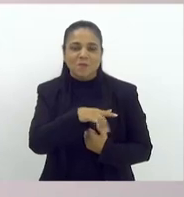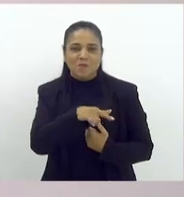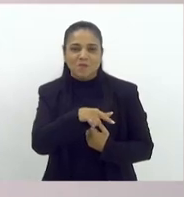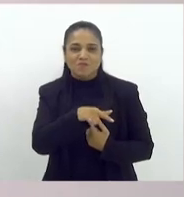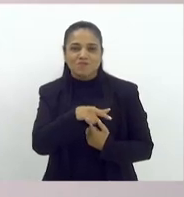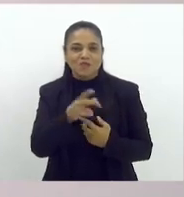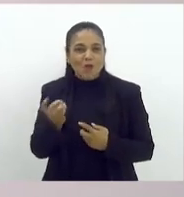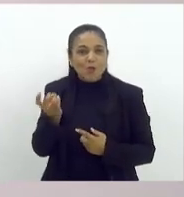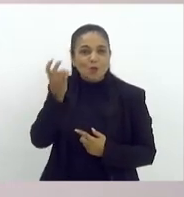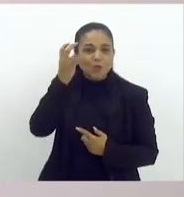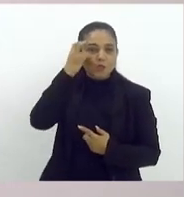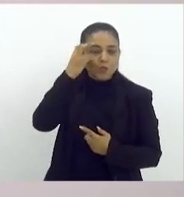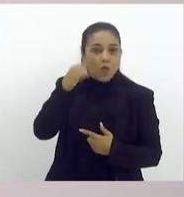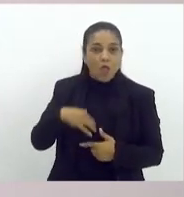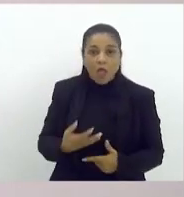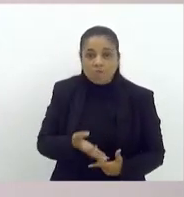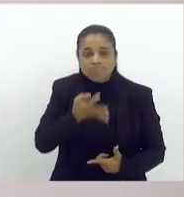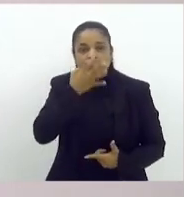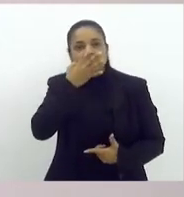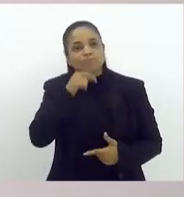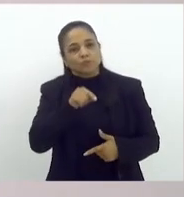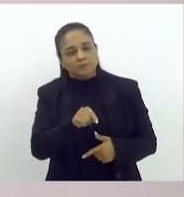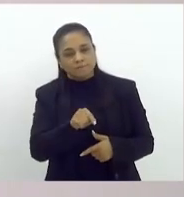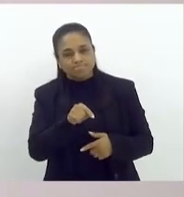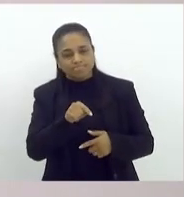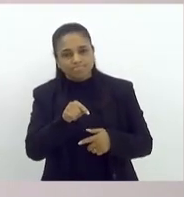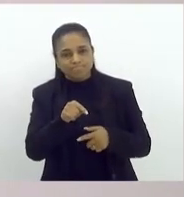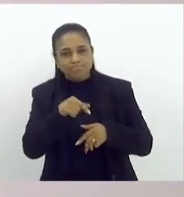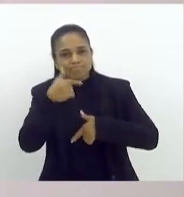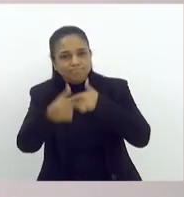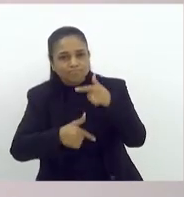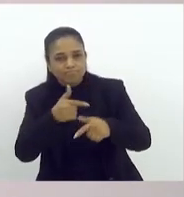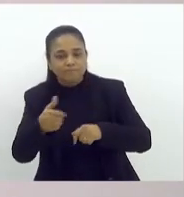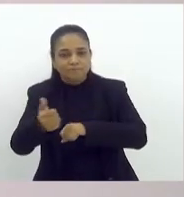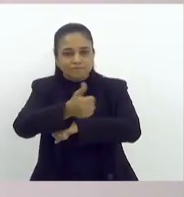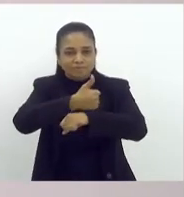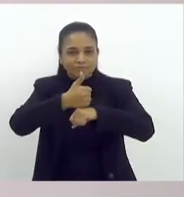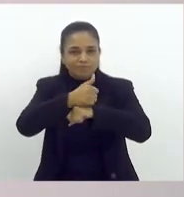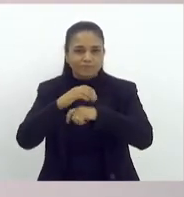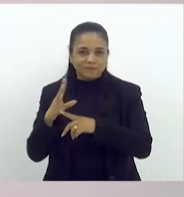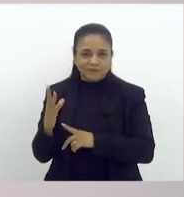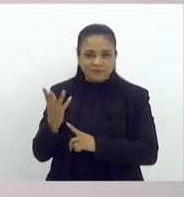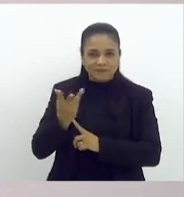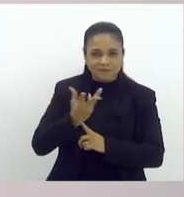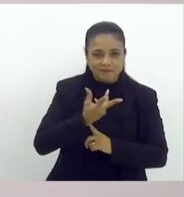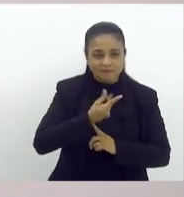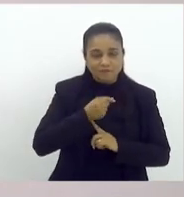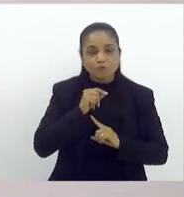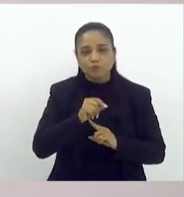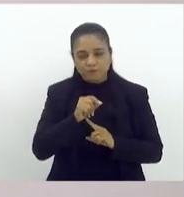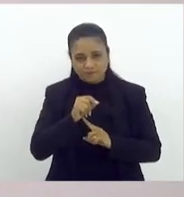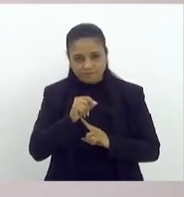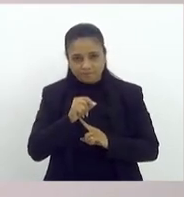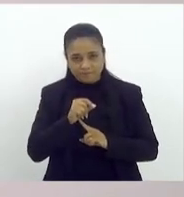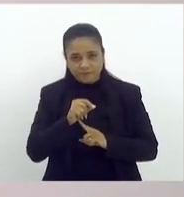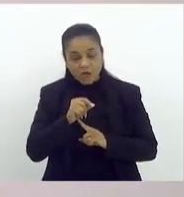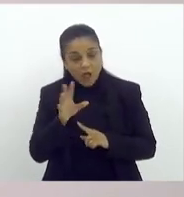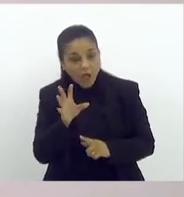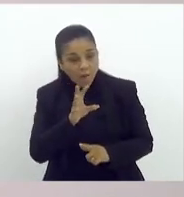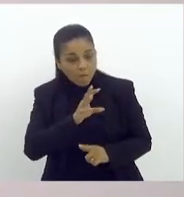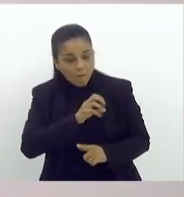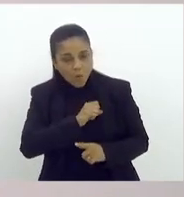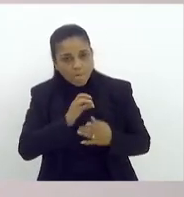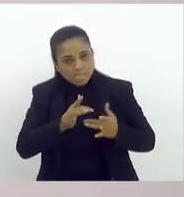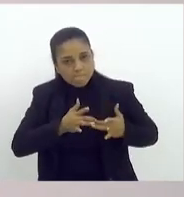e sempre me impressionou muito trabalho dos produtores dos Artistas ser feito só no amor